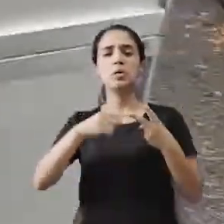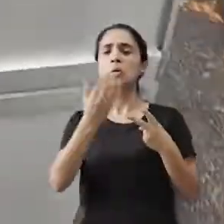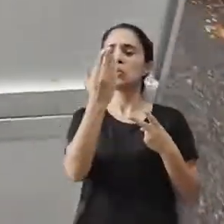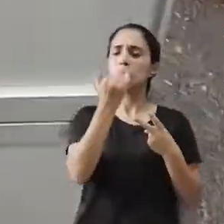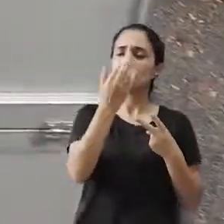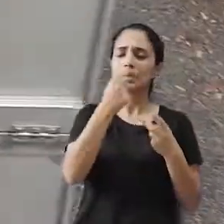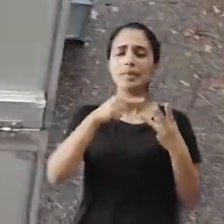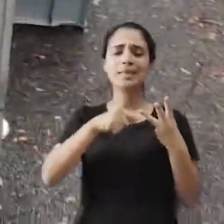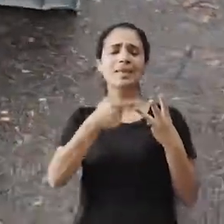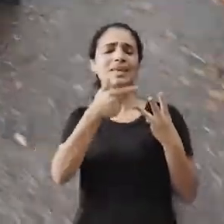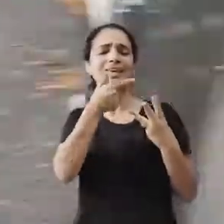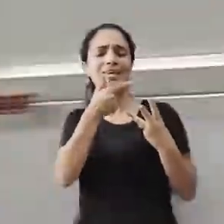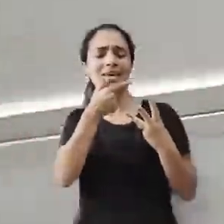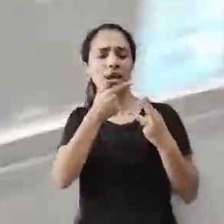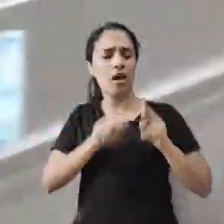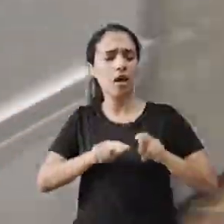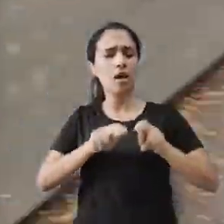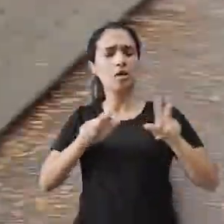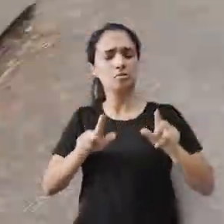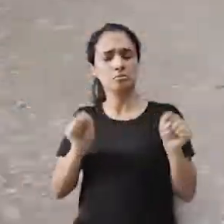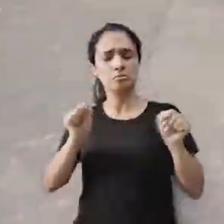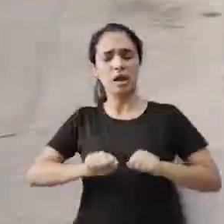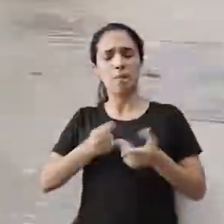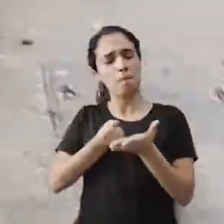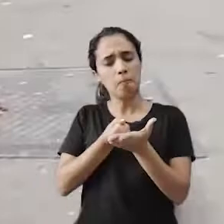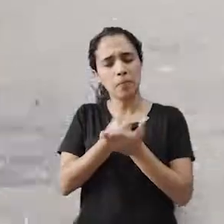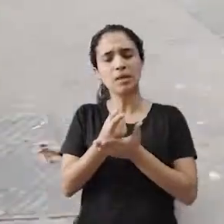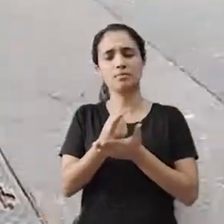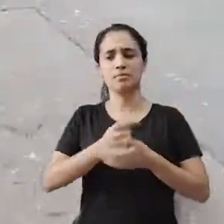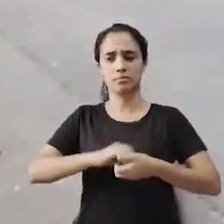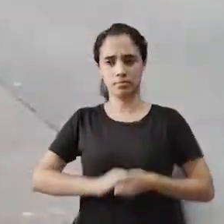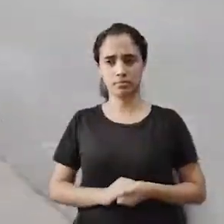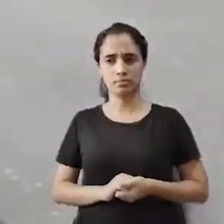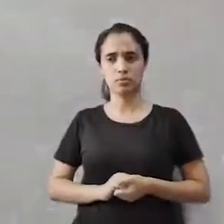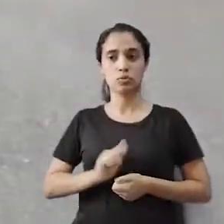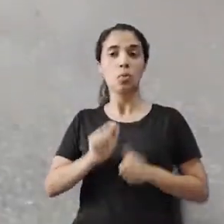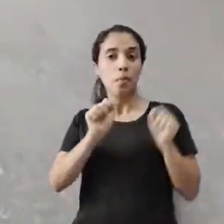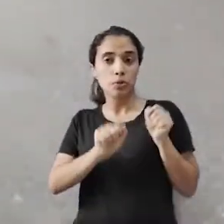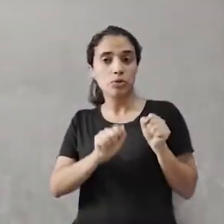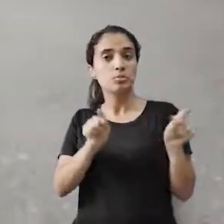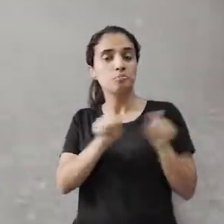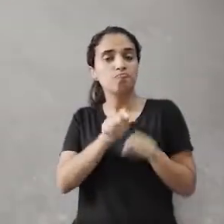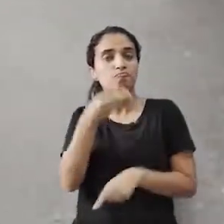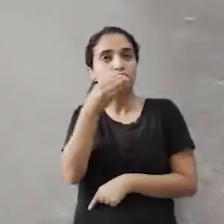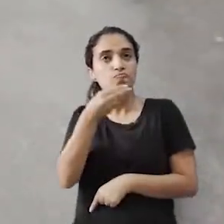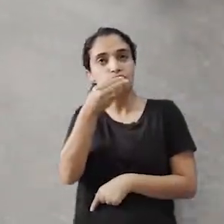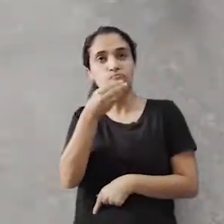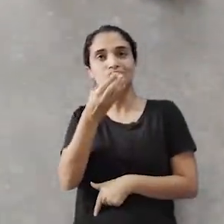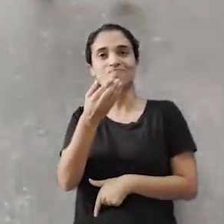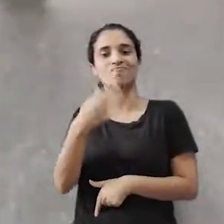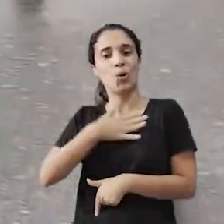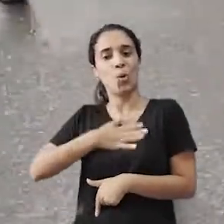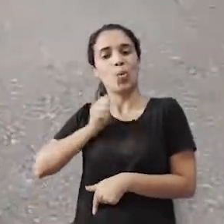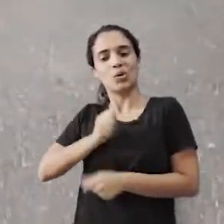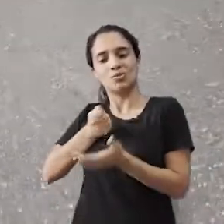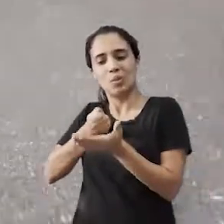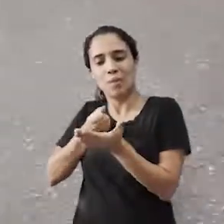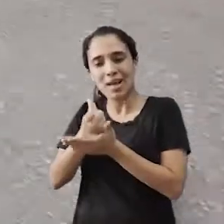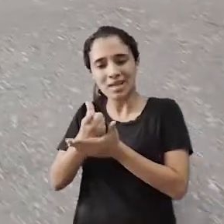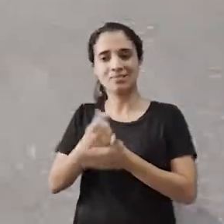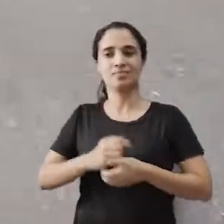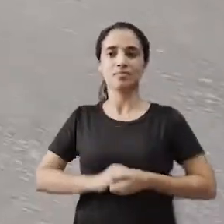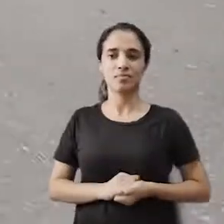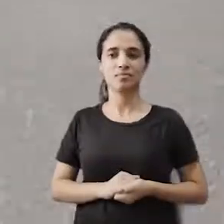como queijos, ó, diferentes. E você pode provar. E é interessante também que